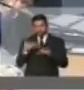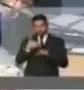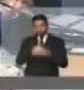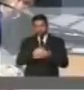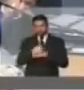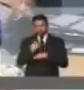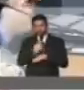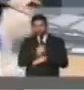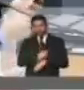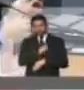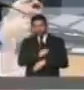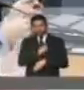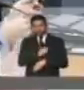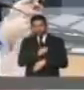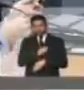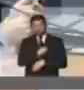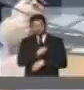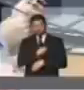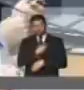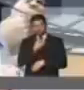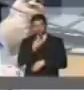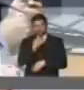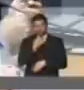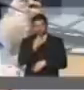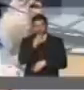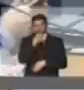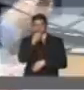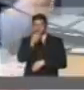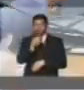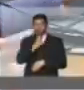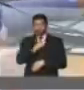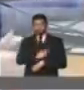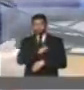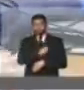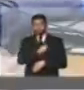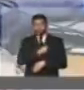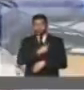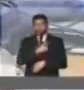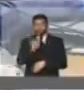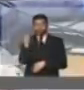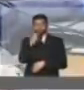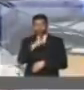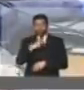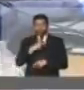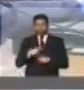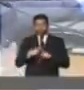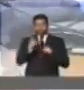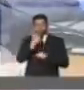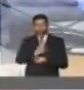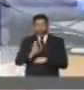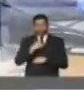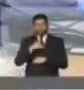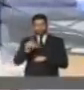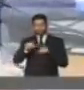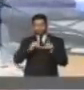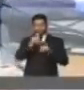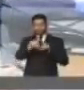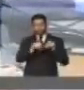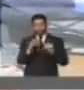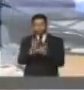nós temos a suposição de que houveram supercampeões nacionais que foram escolhidos